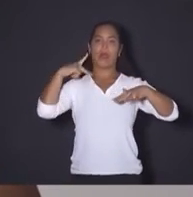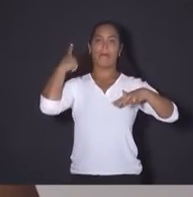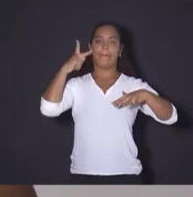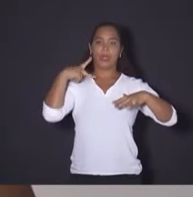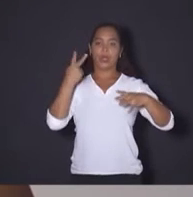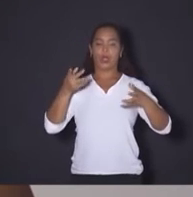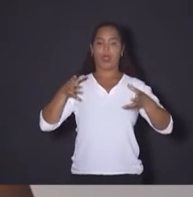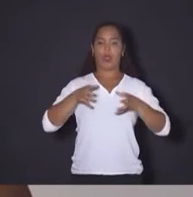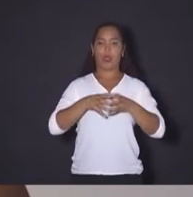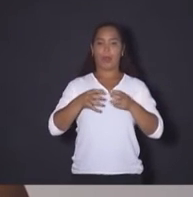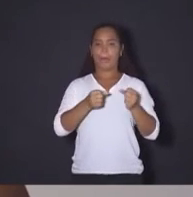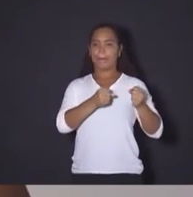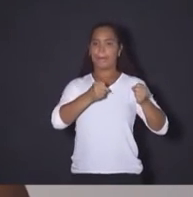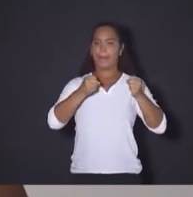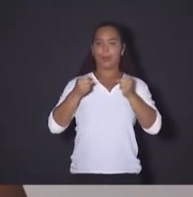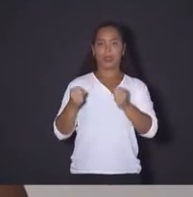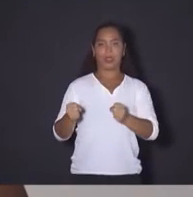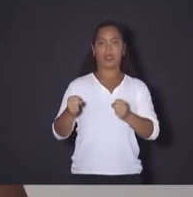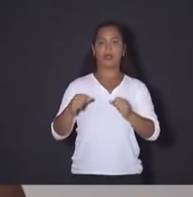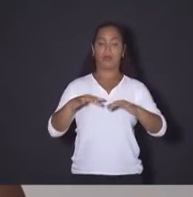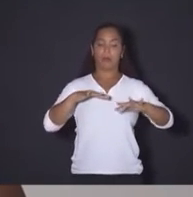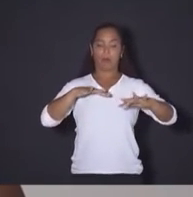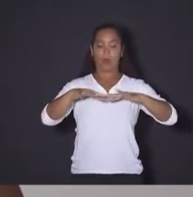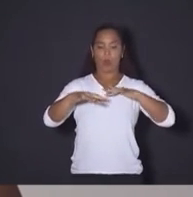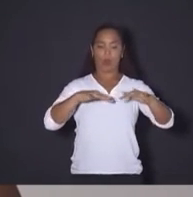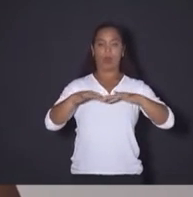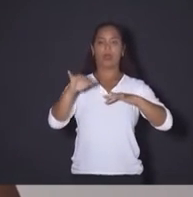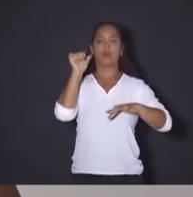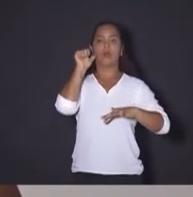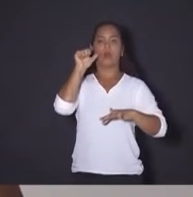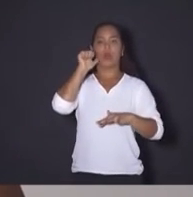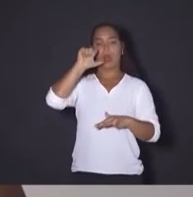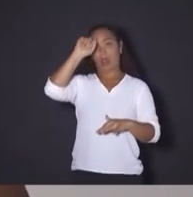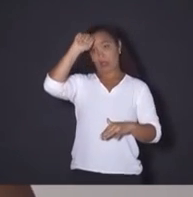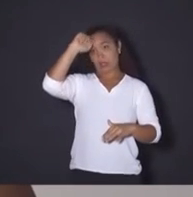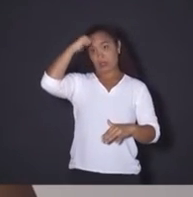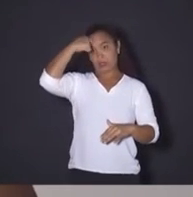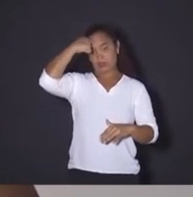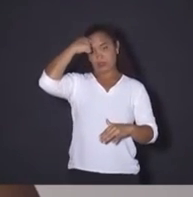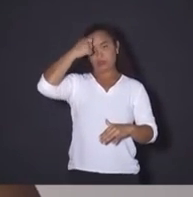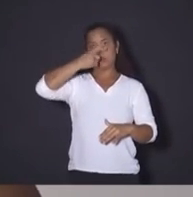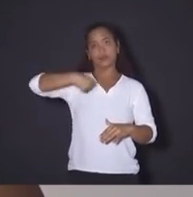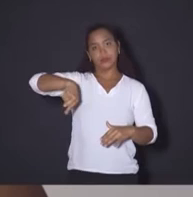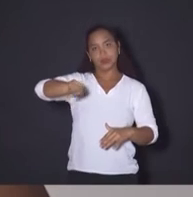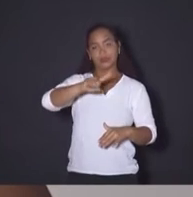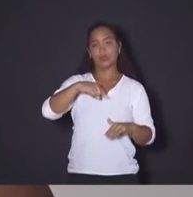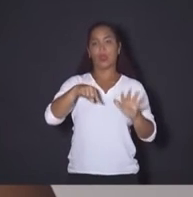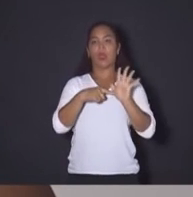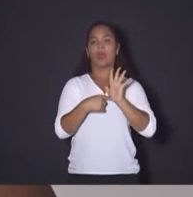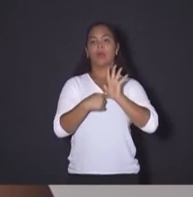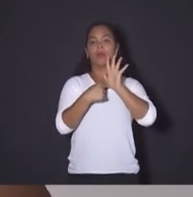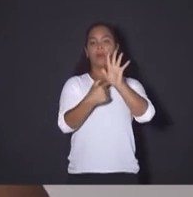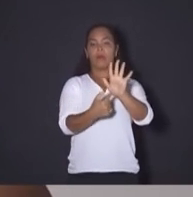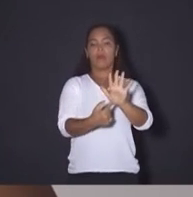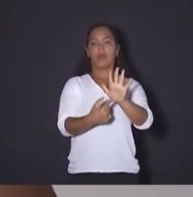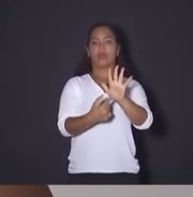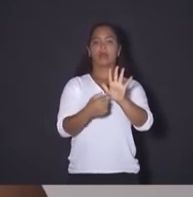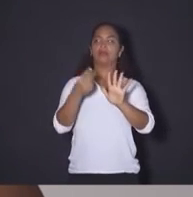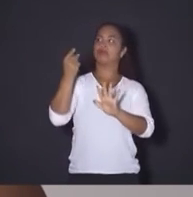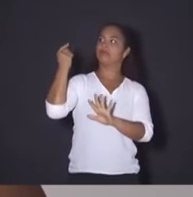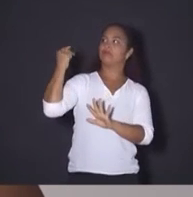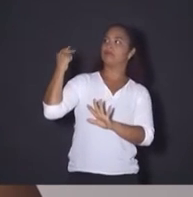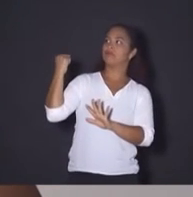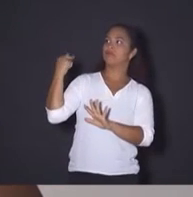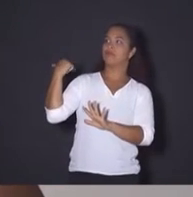potente chamado movimento de mulheres negras nós destacamos desde a construção